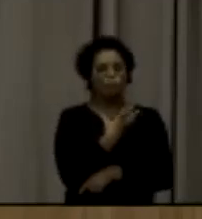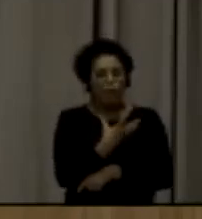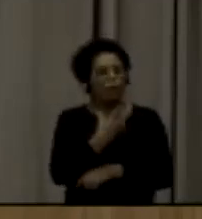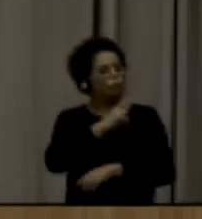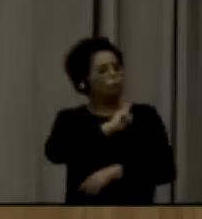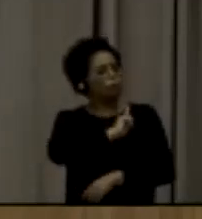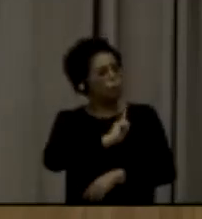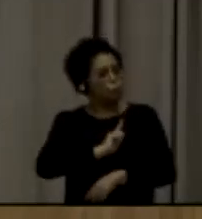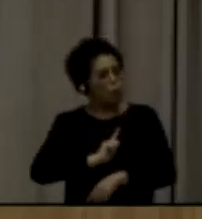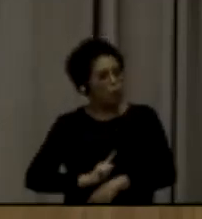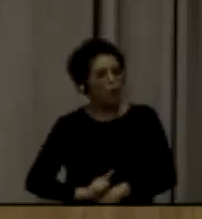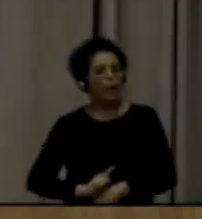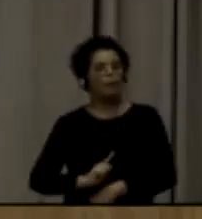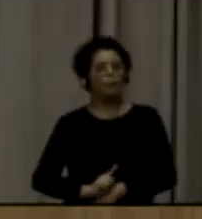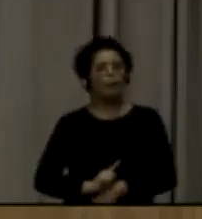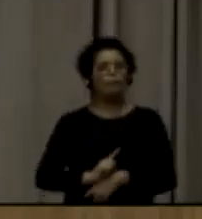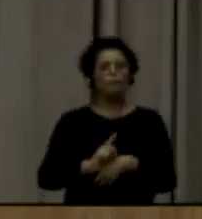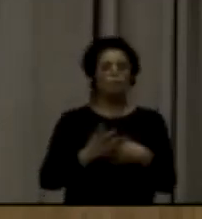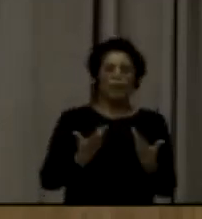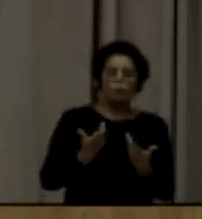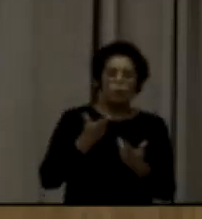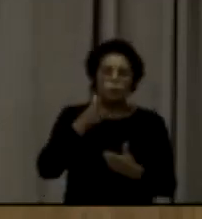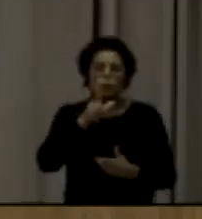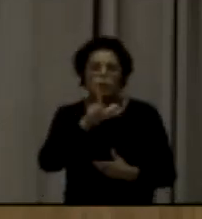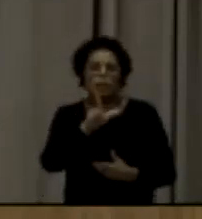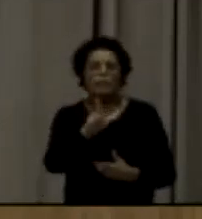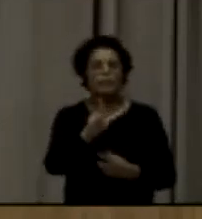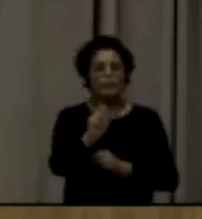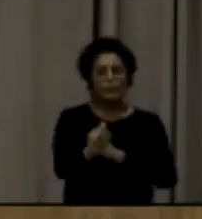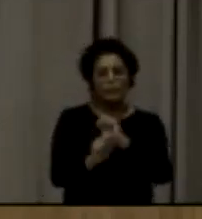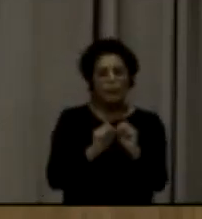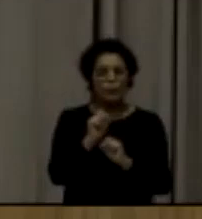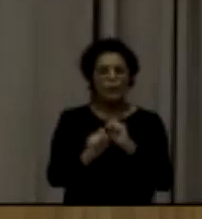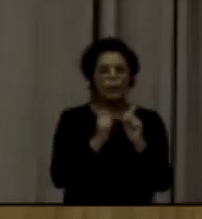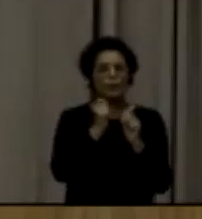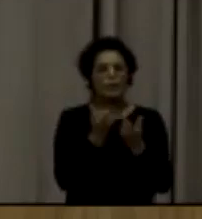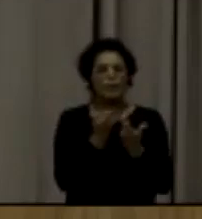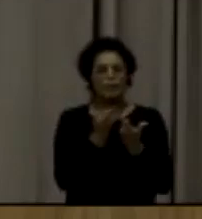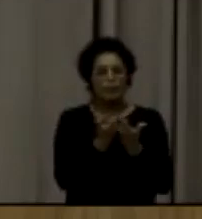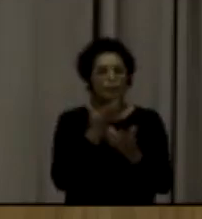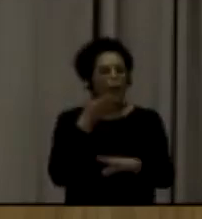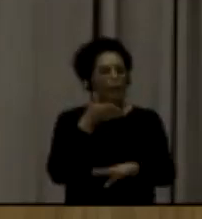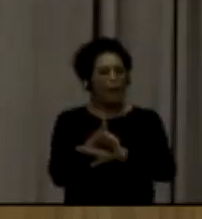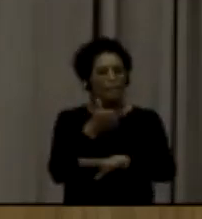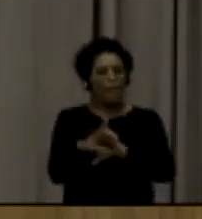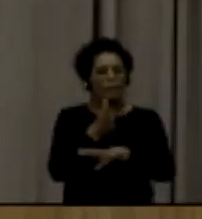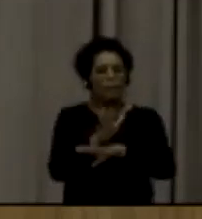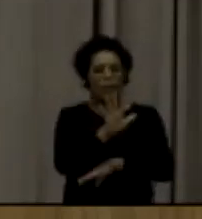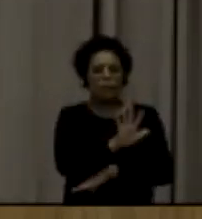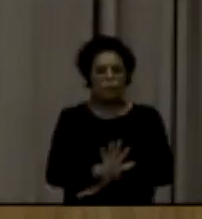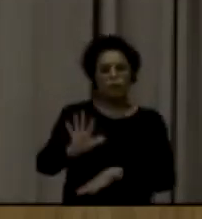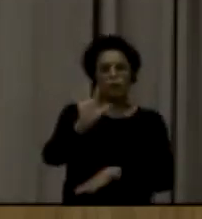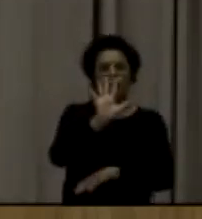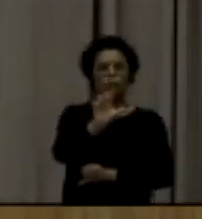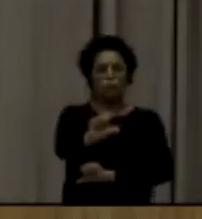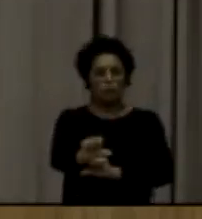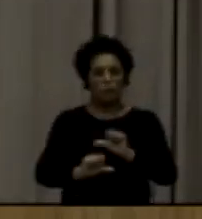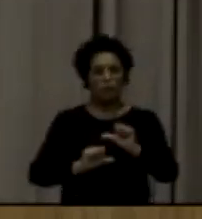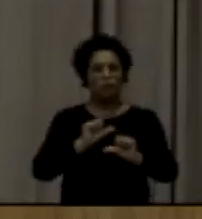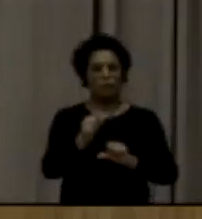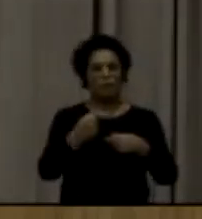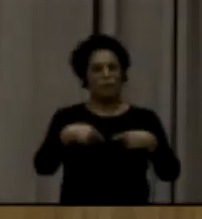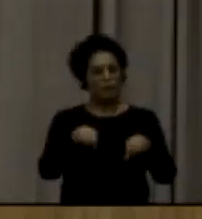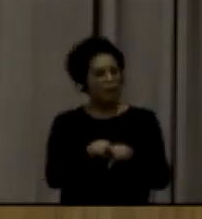desses novos governos para poderem conseguir, em caso de participação generalizada e